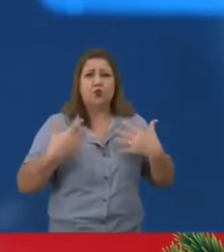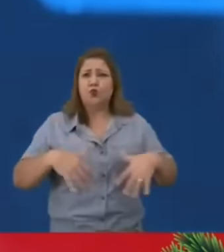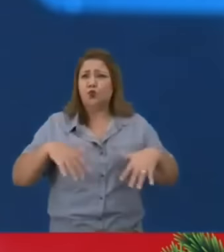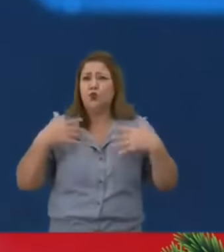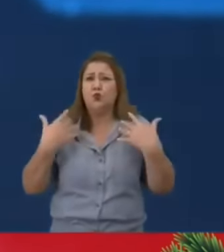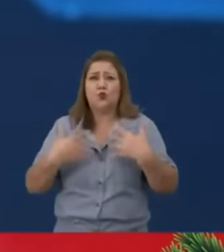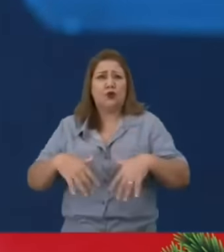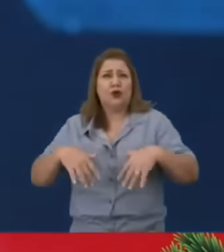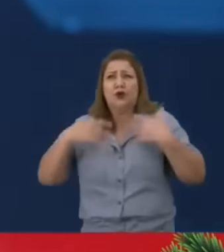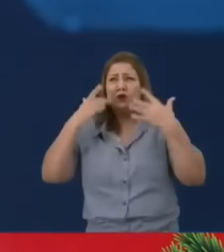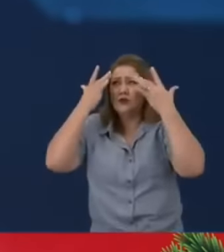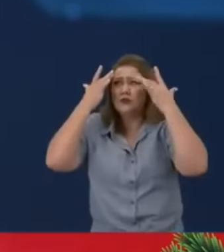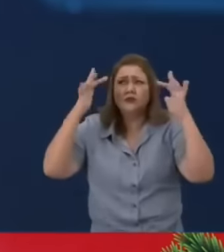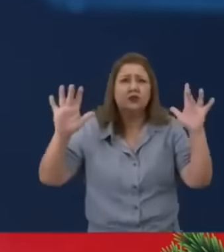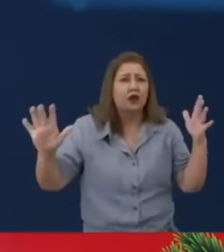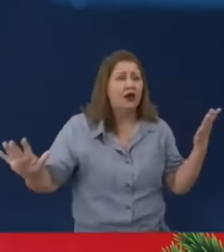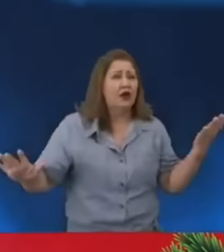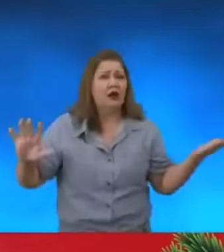Quando sei lá,